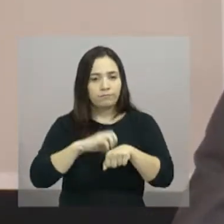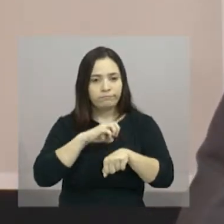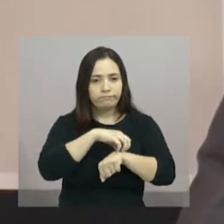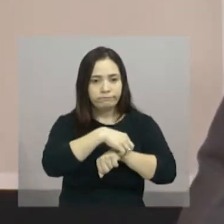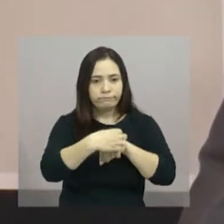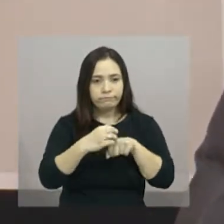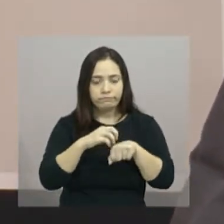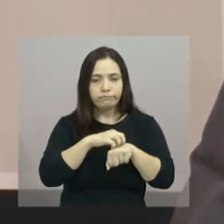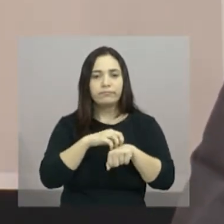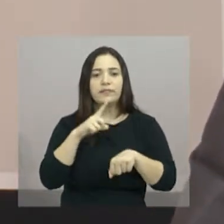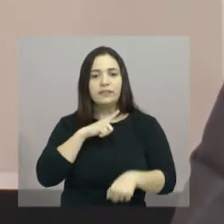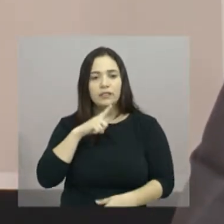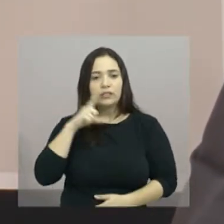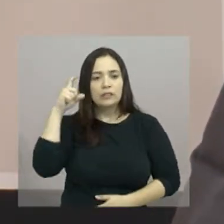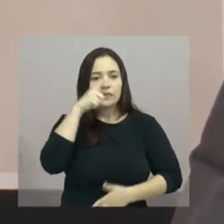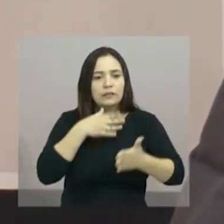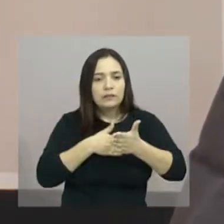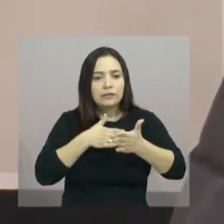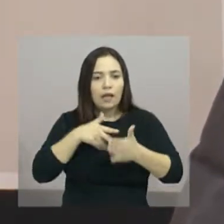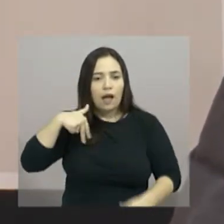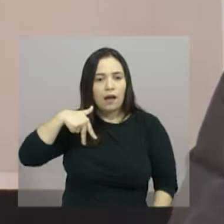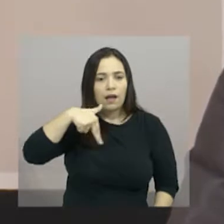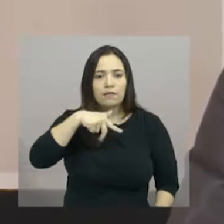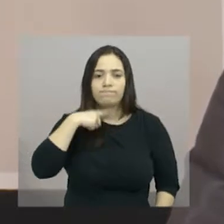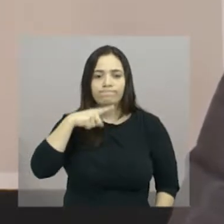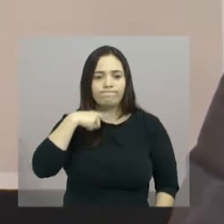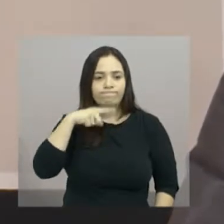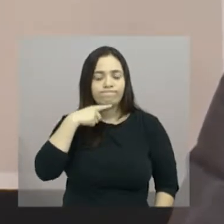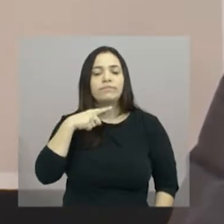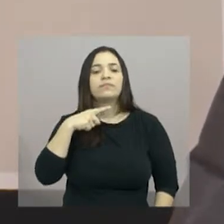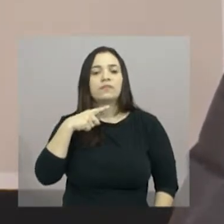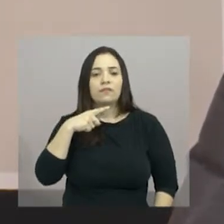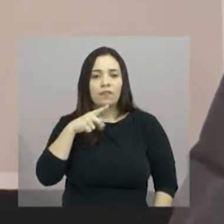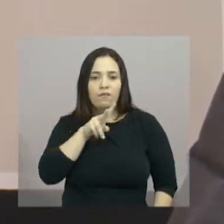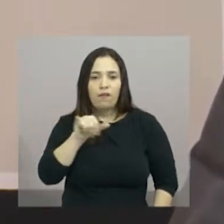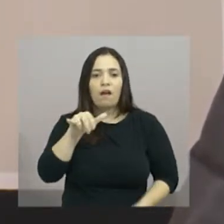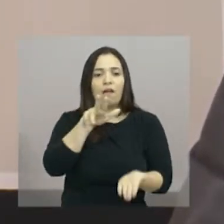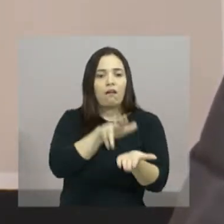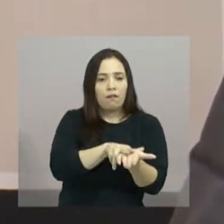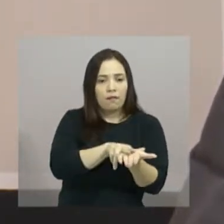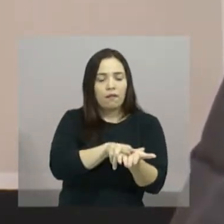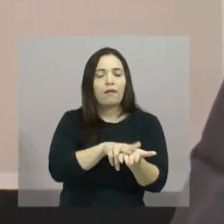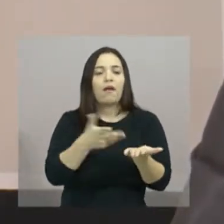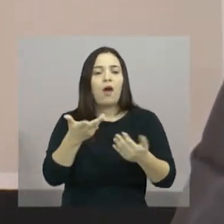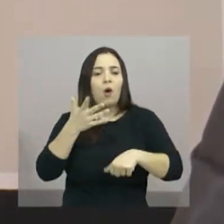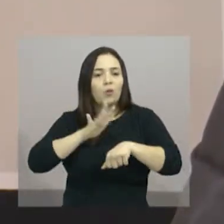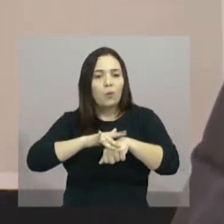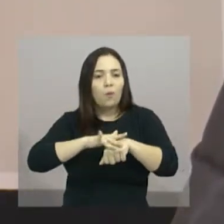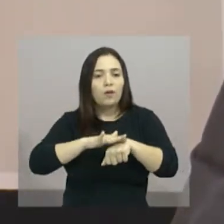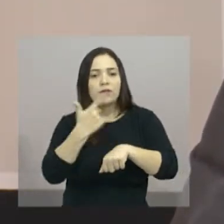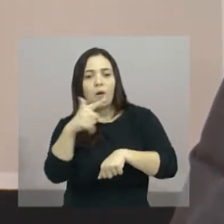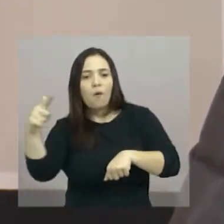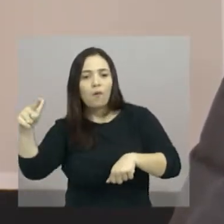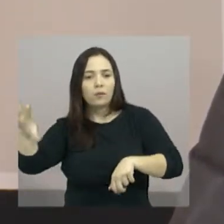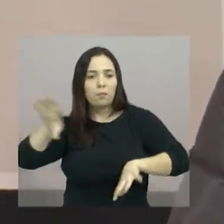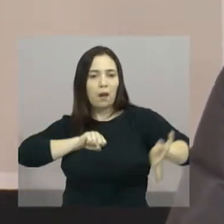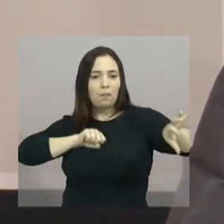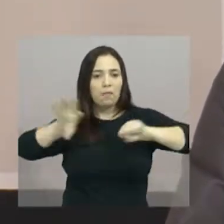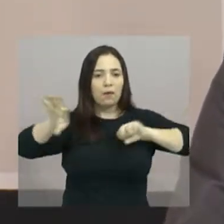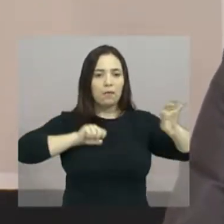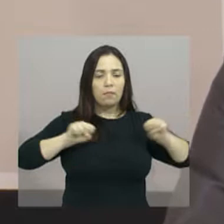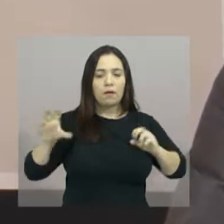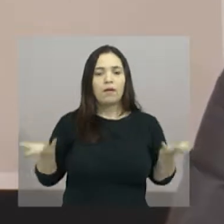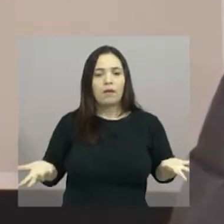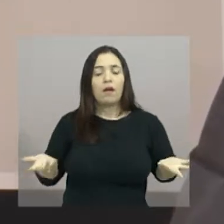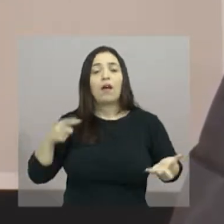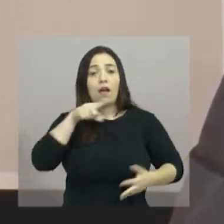andar, isso ele vai piorar a qualidade de vida, vai aumentar a possibilidade dele ter outras doenças. Então o fisioterapeuta vai, além